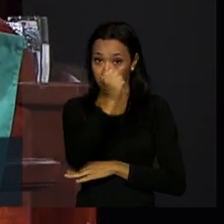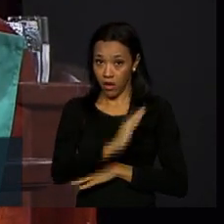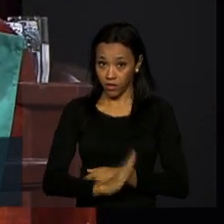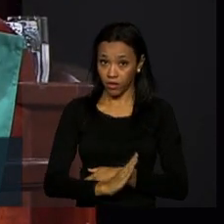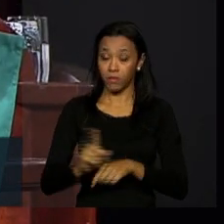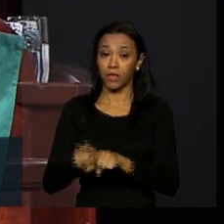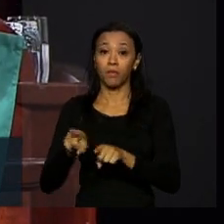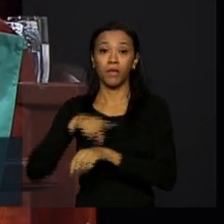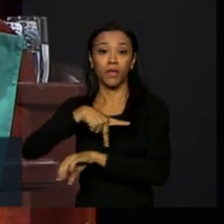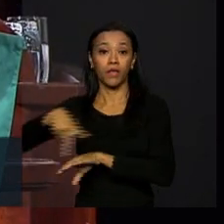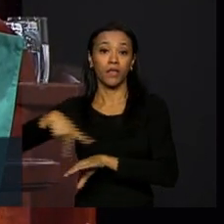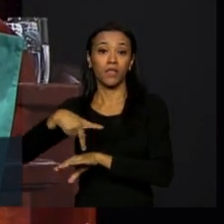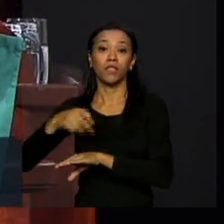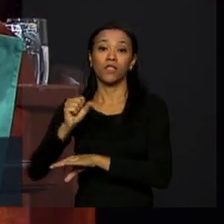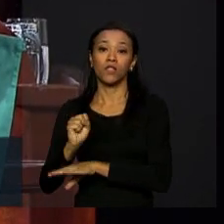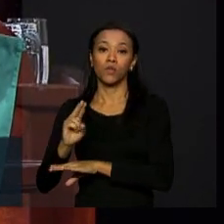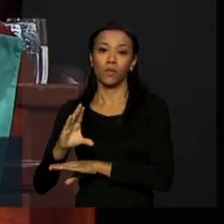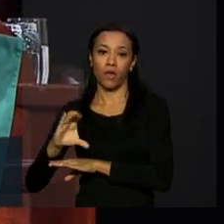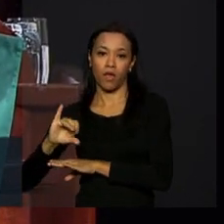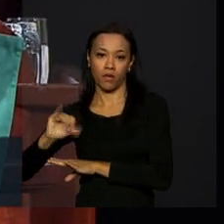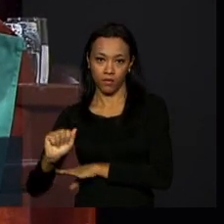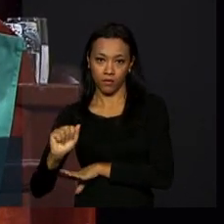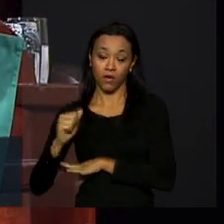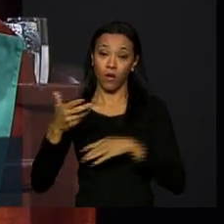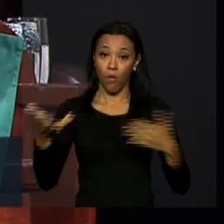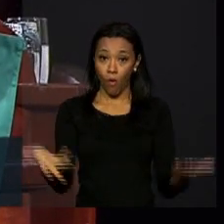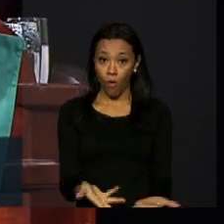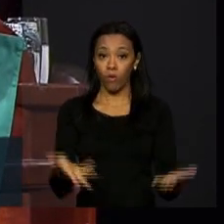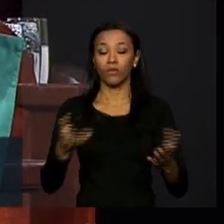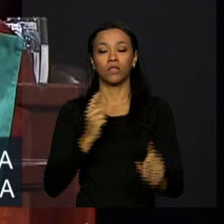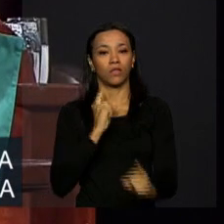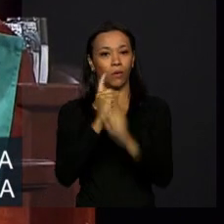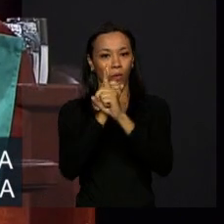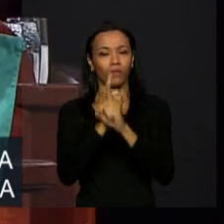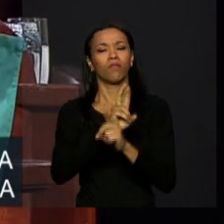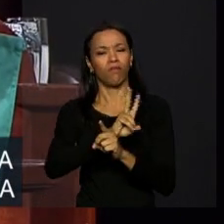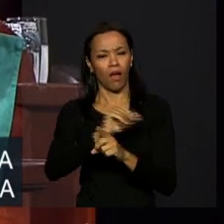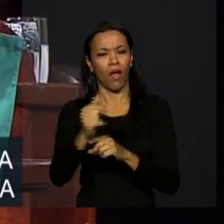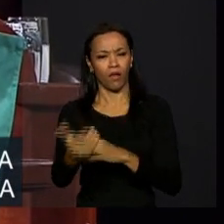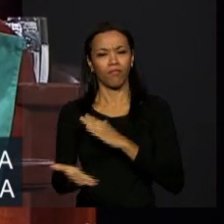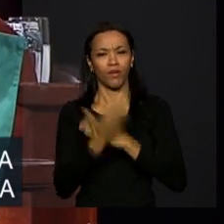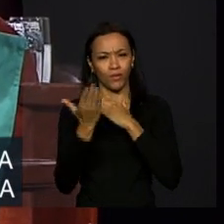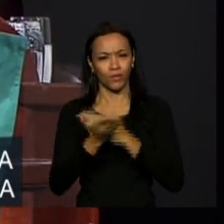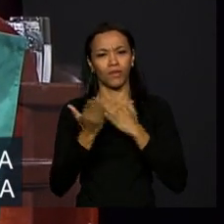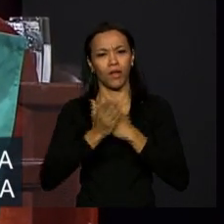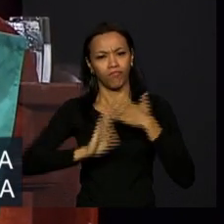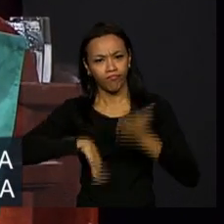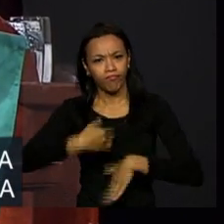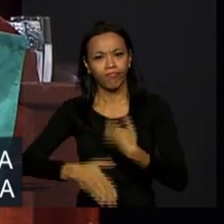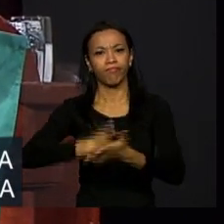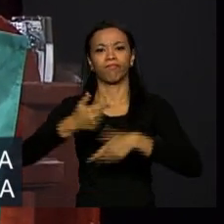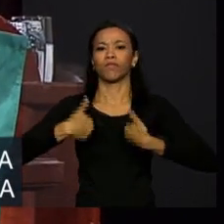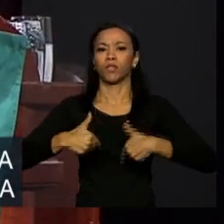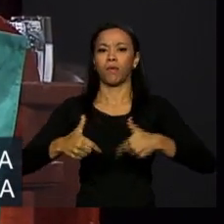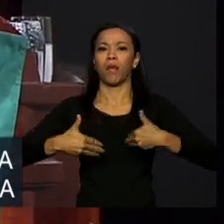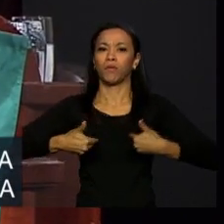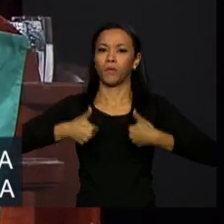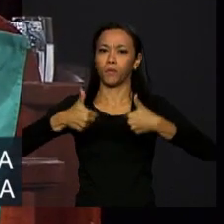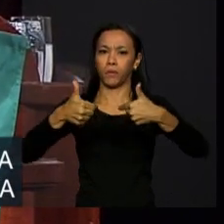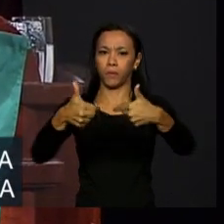evento de hoje certamente irá contribuir para que isso ocorra a parceria